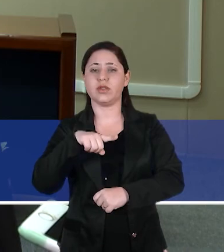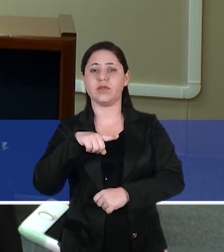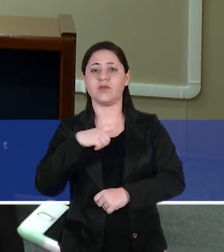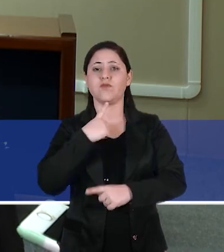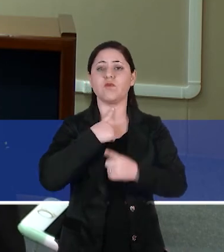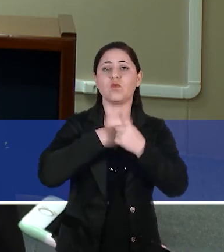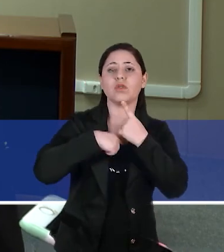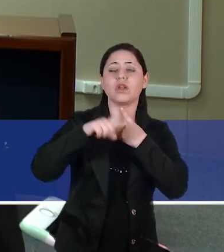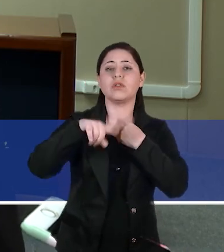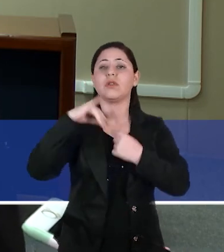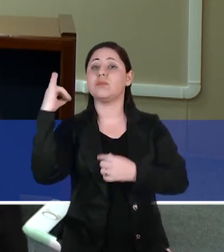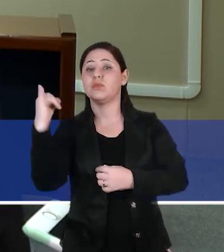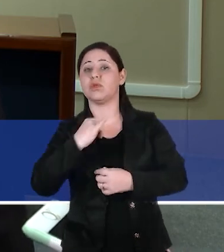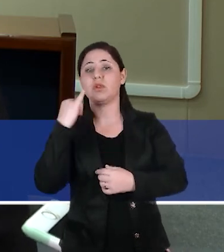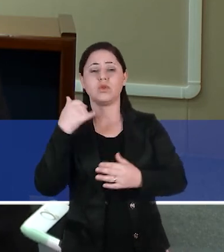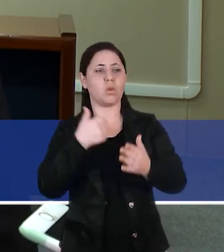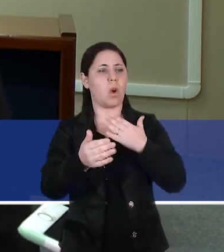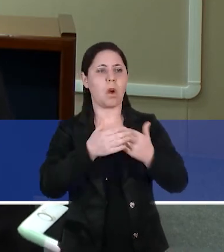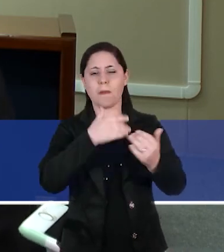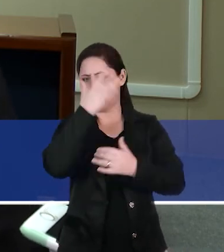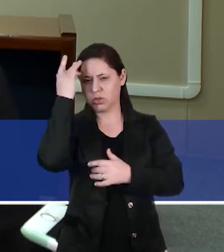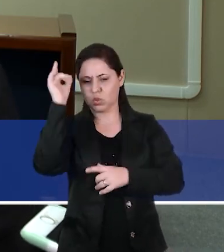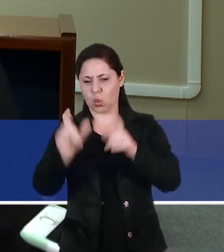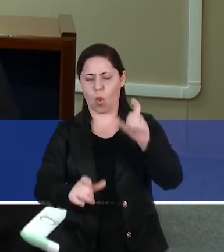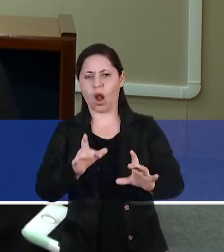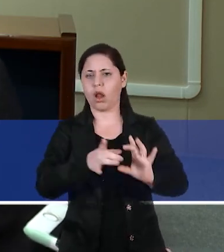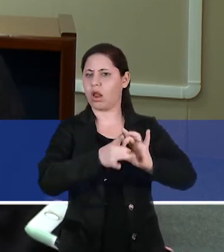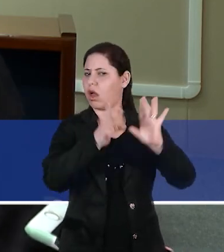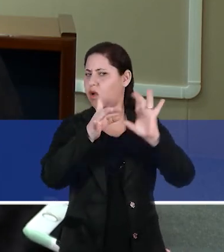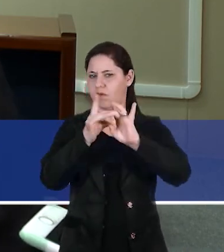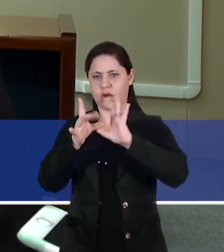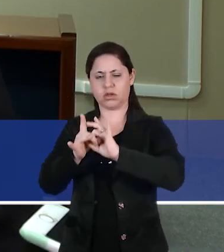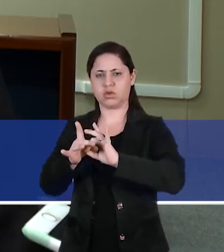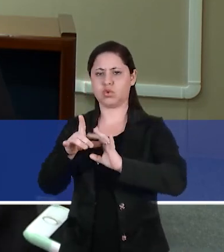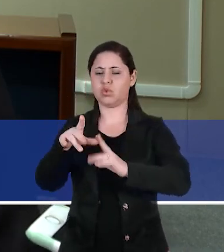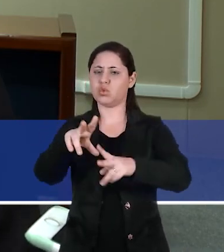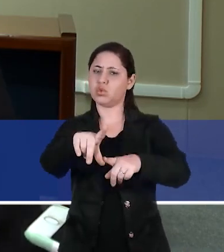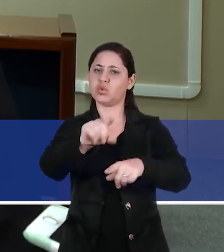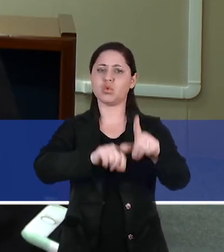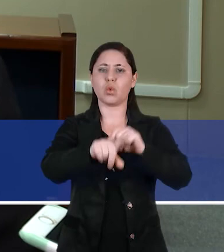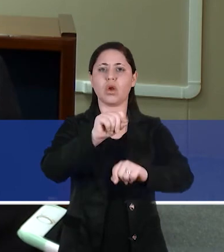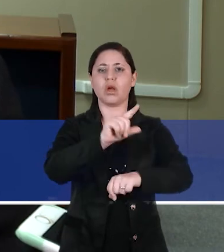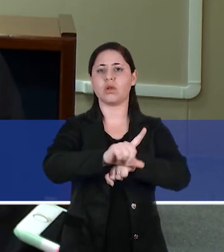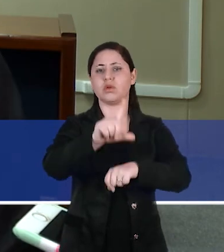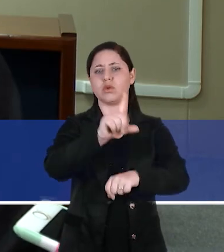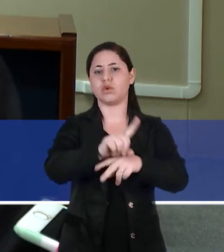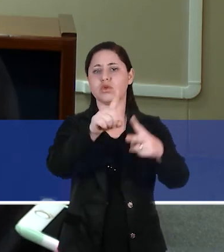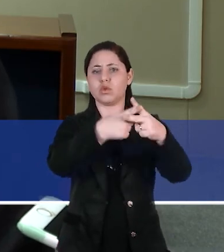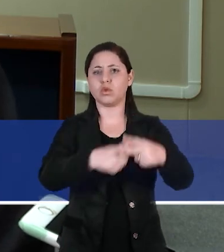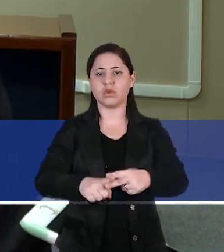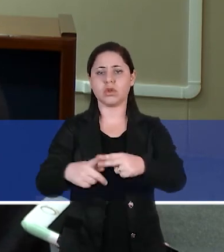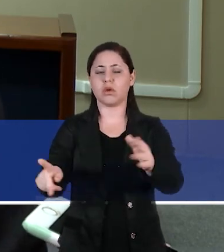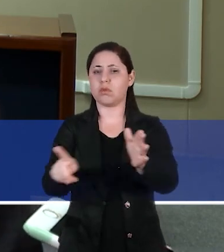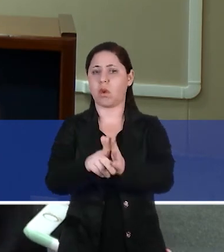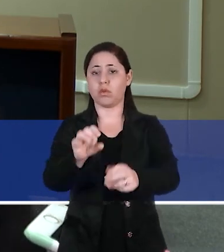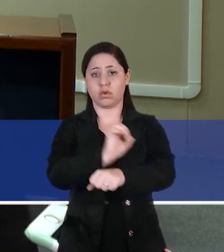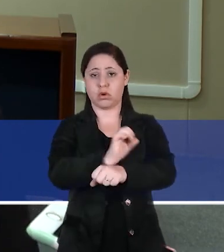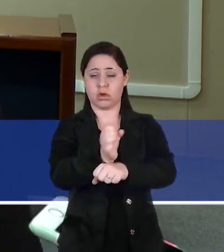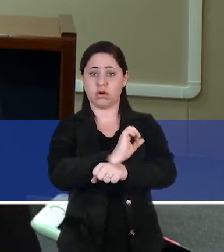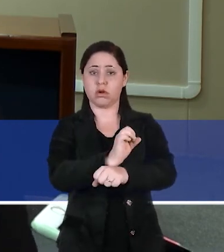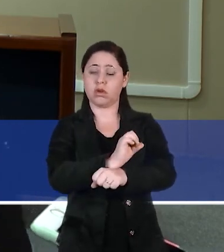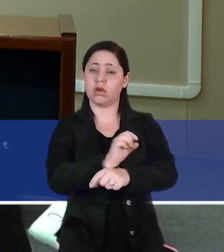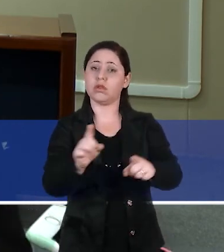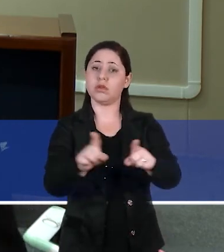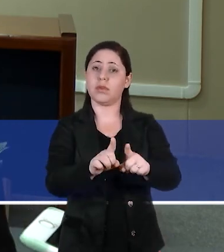aí a intenção que ela é importante para que qualquer pessoa tenha livre escolha, liberdade, o consumidor, para escolher qualquer oficina para levar o seu